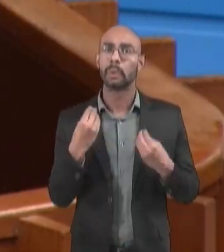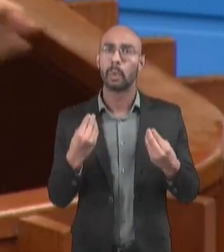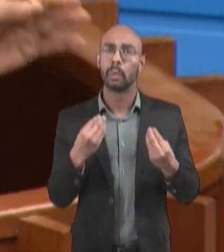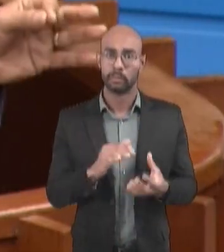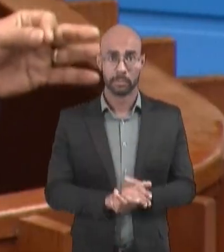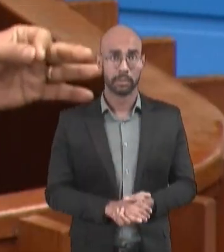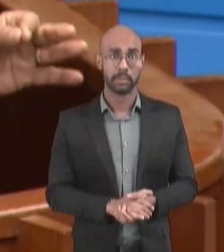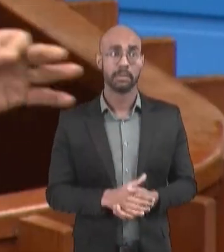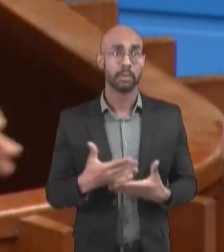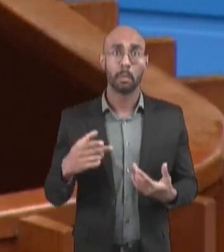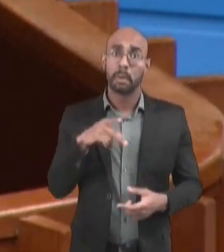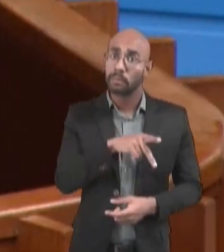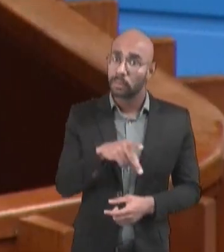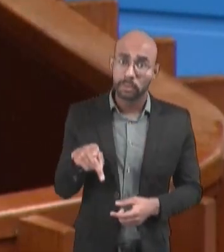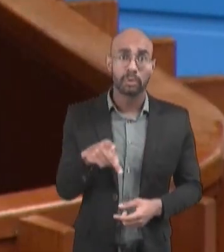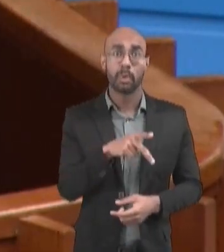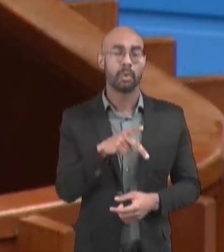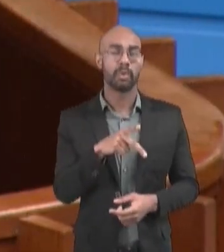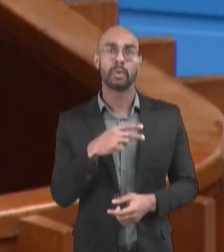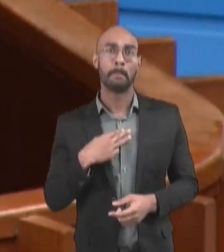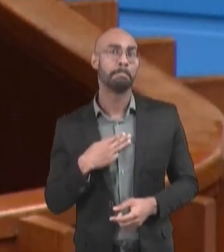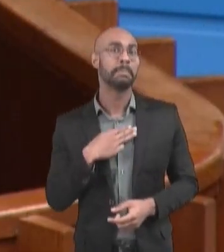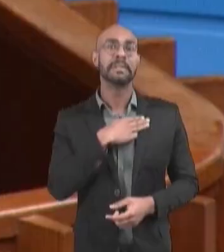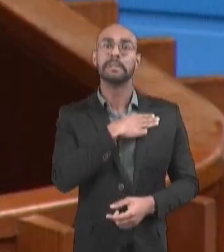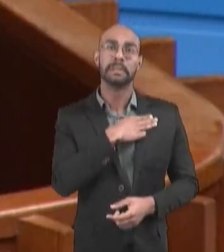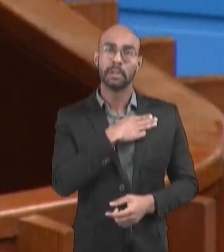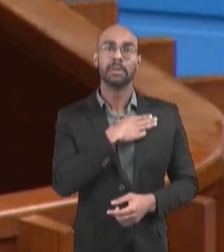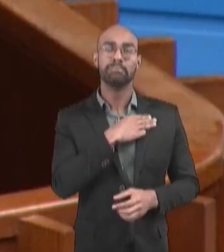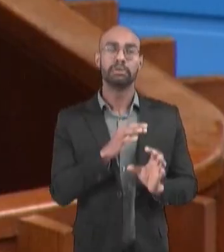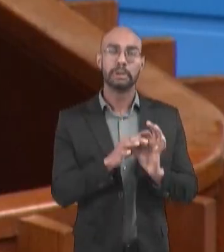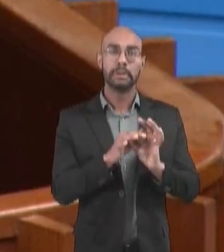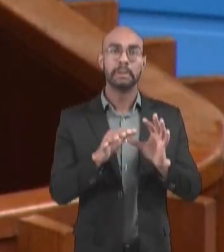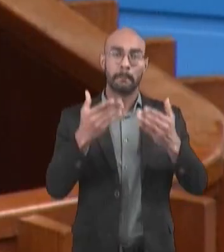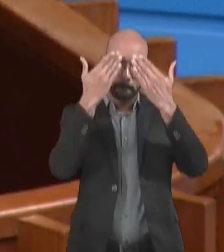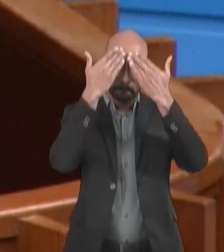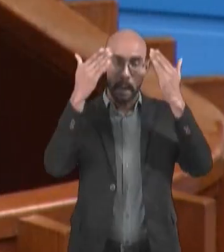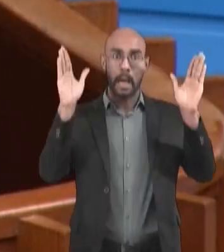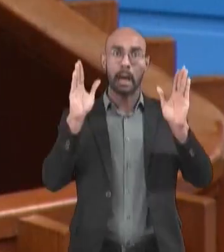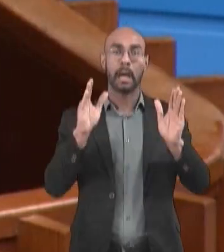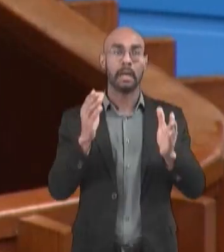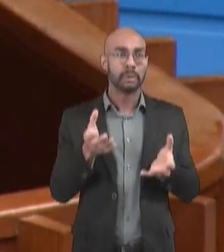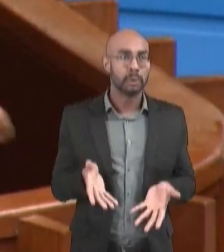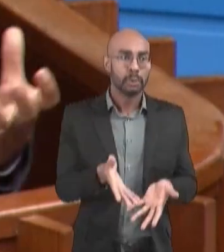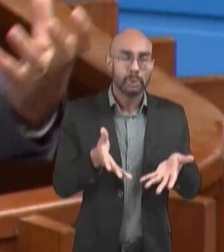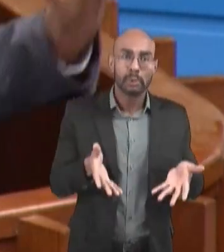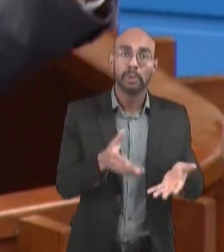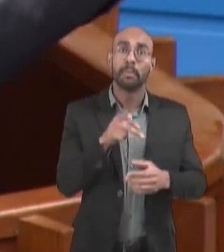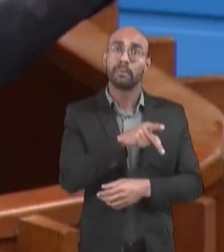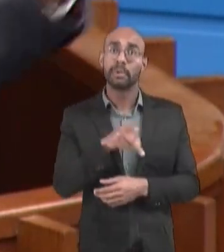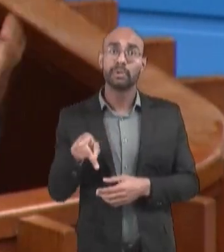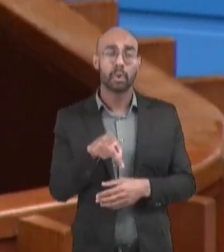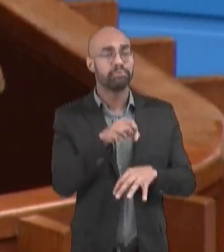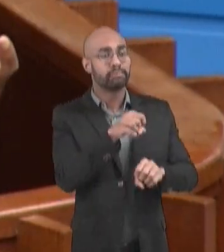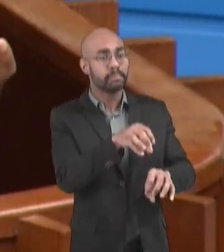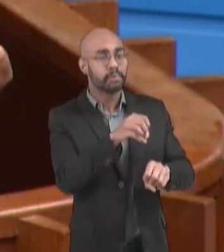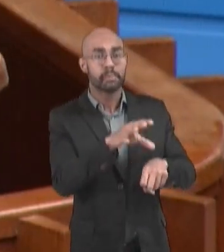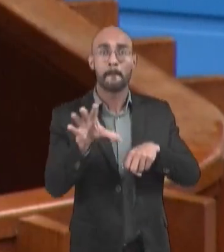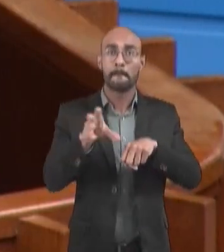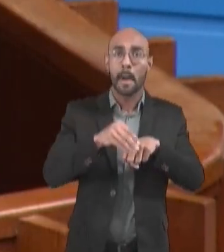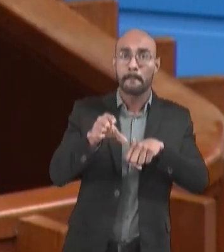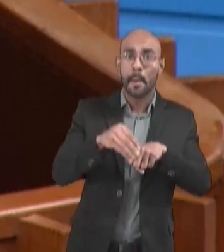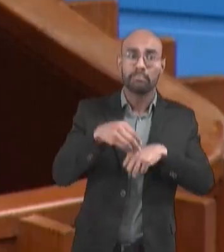principalmente daquele que recebera essa missão tão nobre de libertar as pessoas da ignorância cultural, aquele que forma